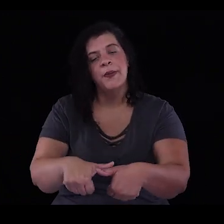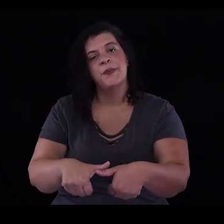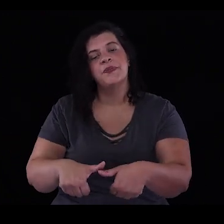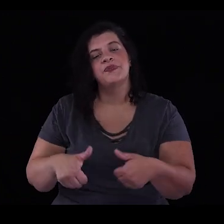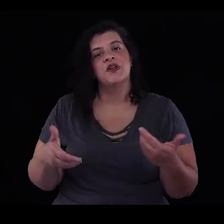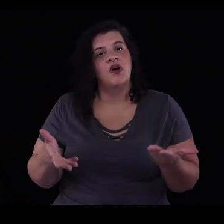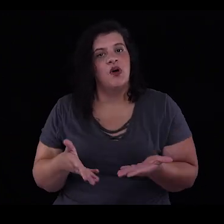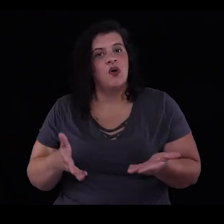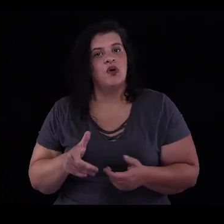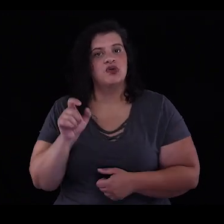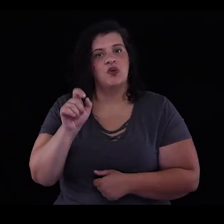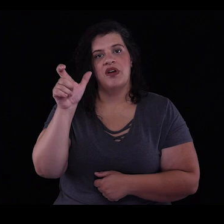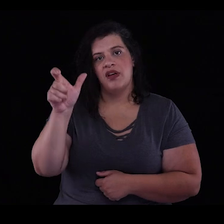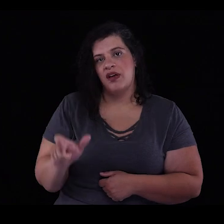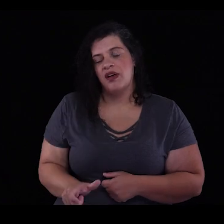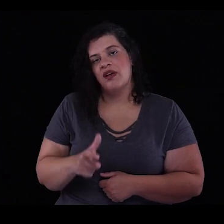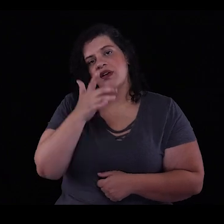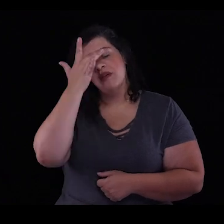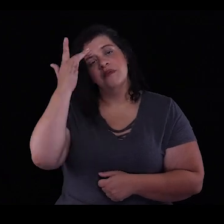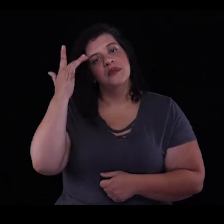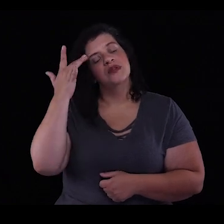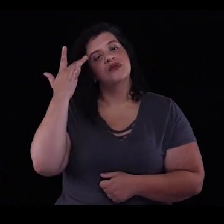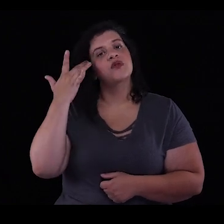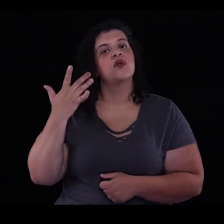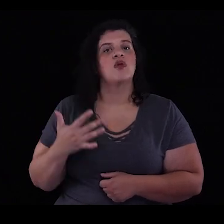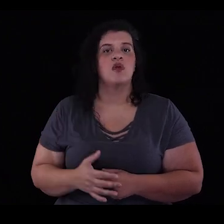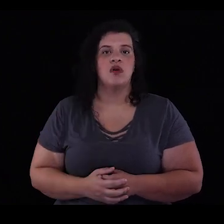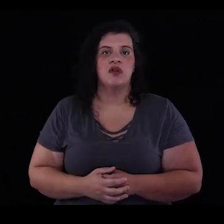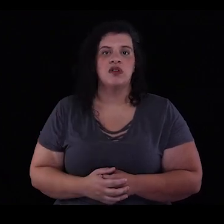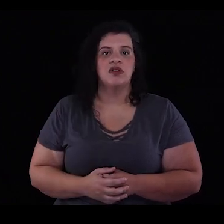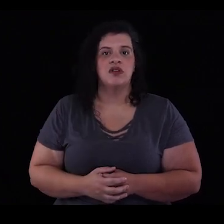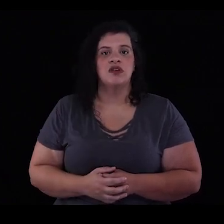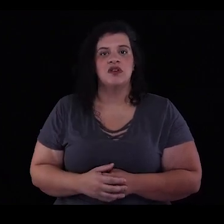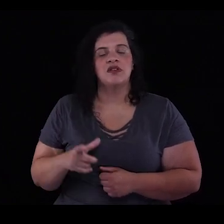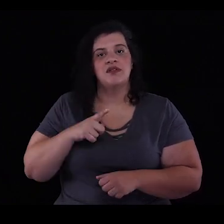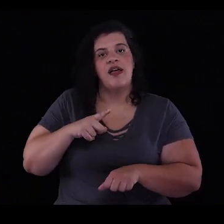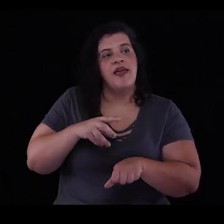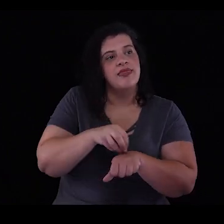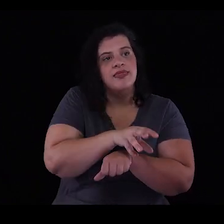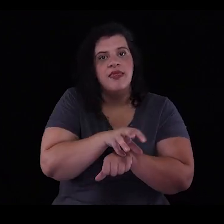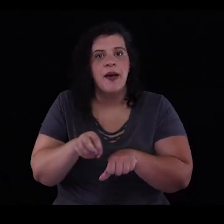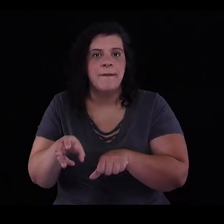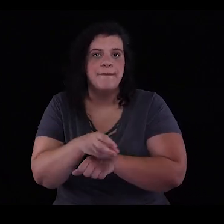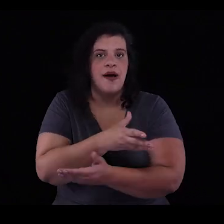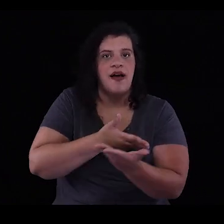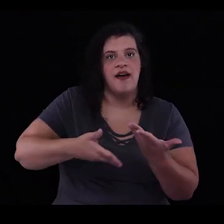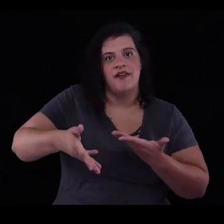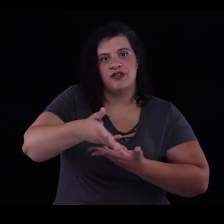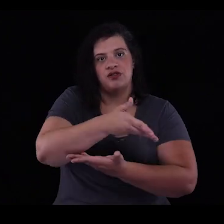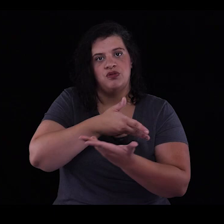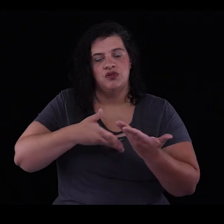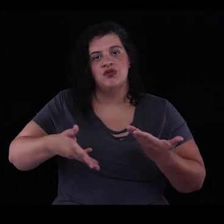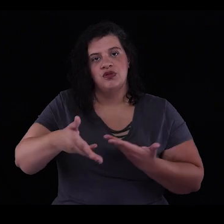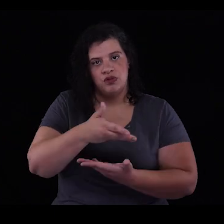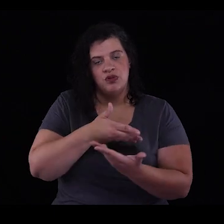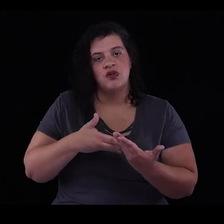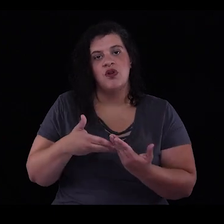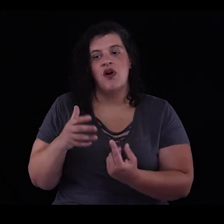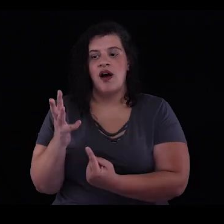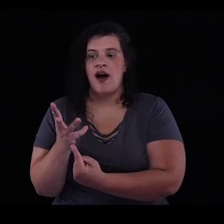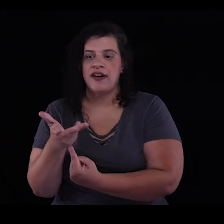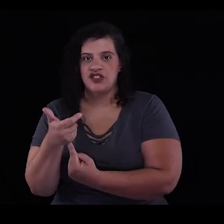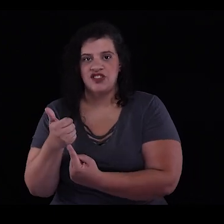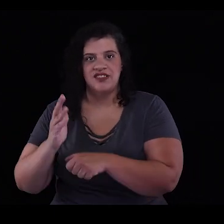nessa figura que está no intermédio entre o que o